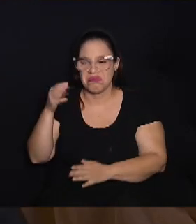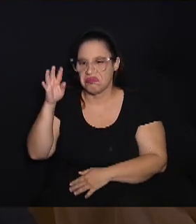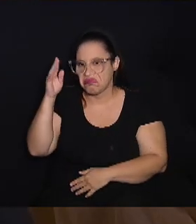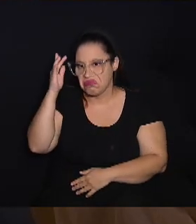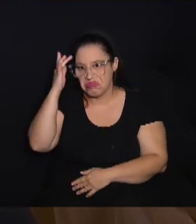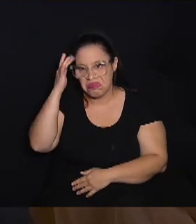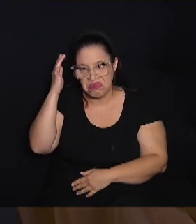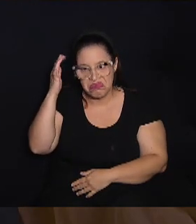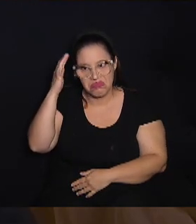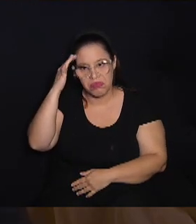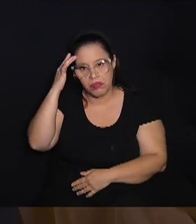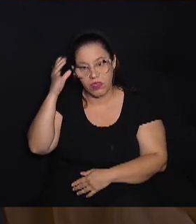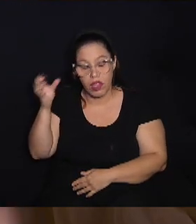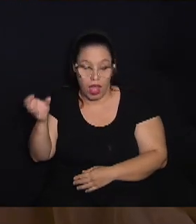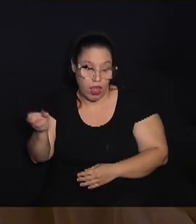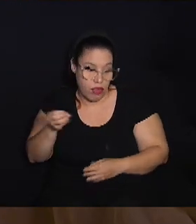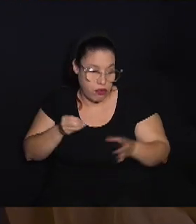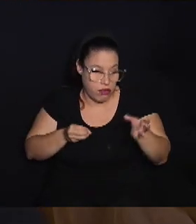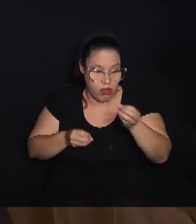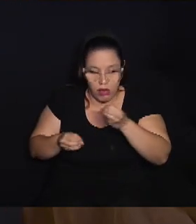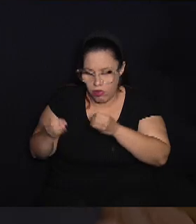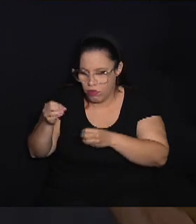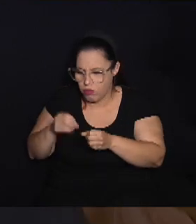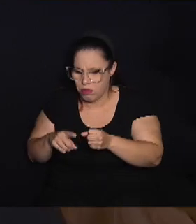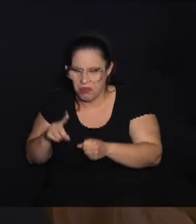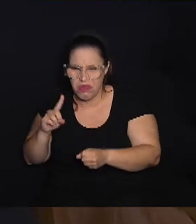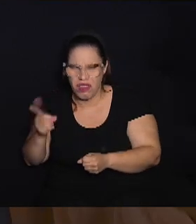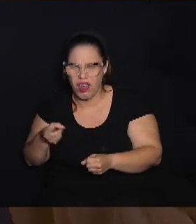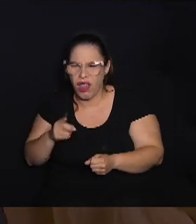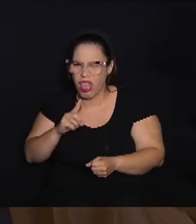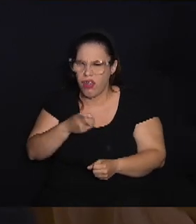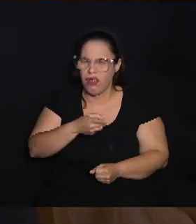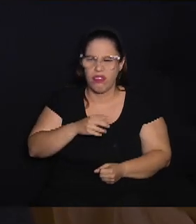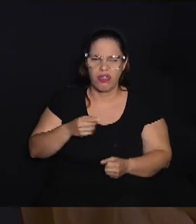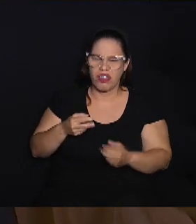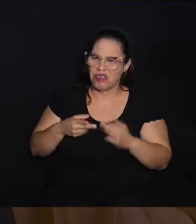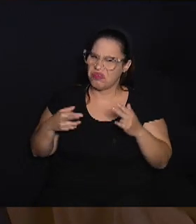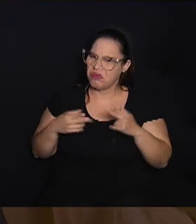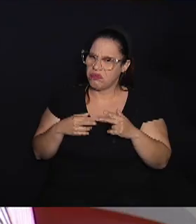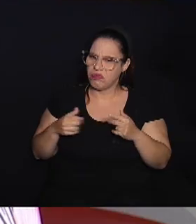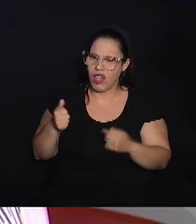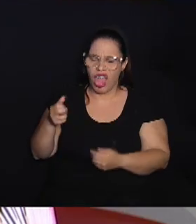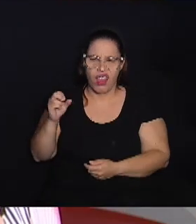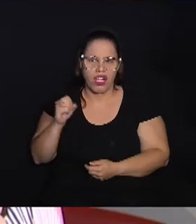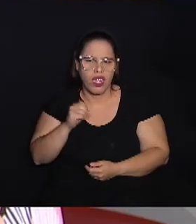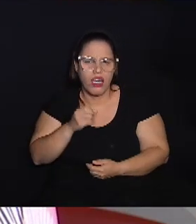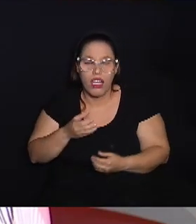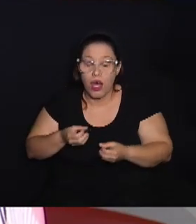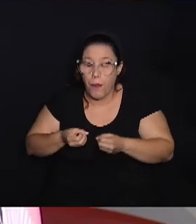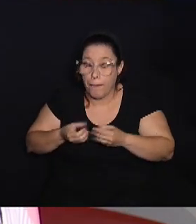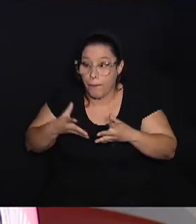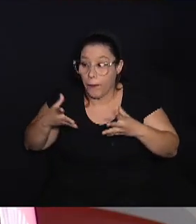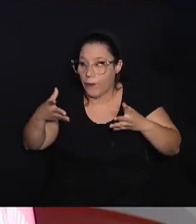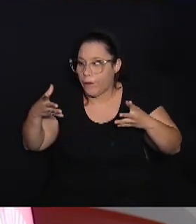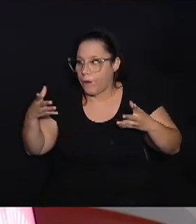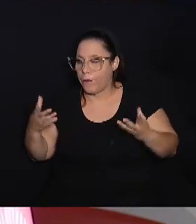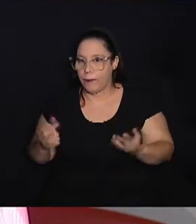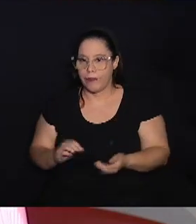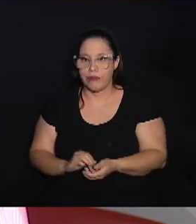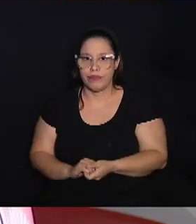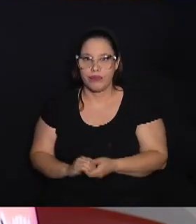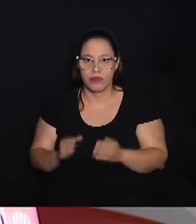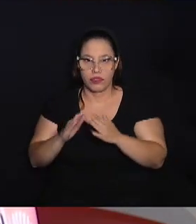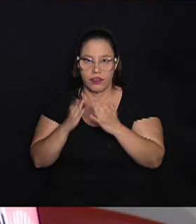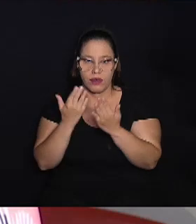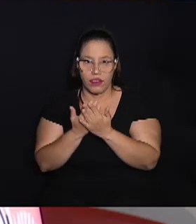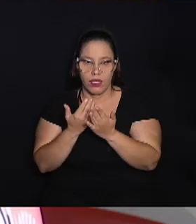teria tantos objetos diferentes, de tantas datas diferentes numa só escola, né? 100 anos é muita coisa. A escola é um patrimônio, eu não